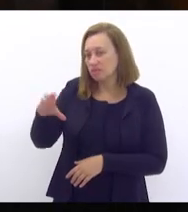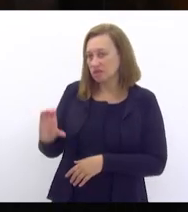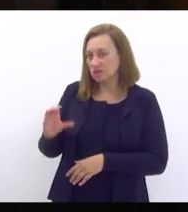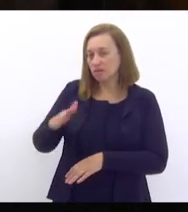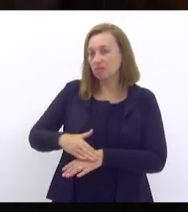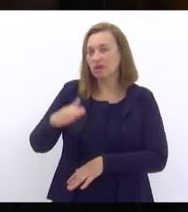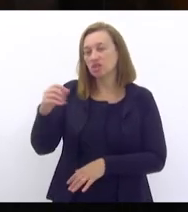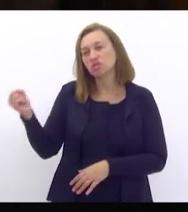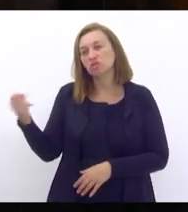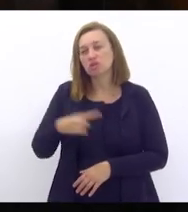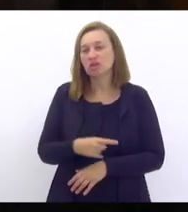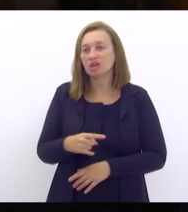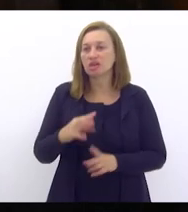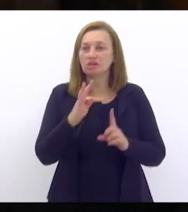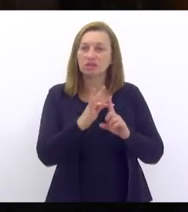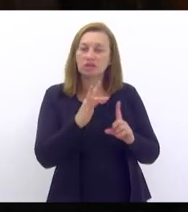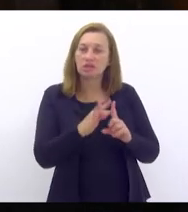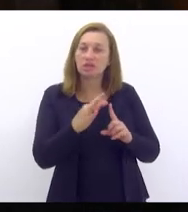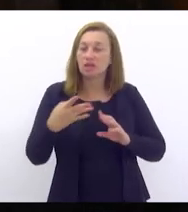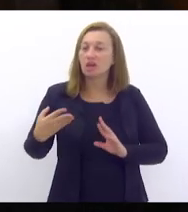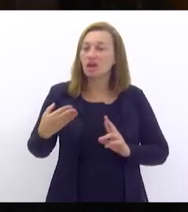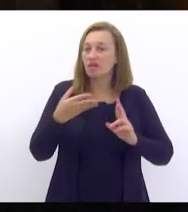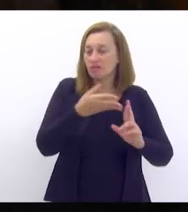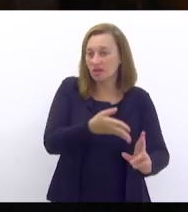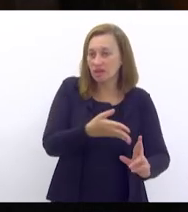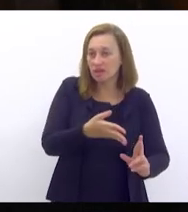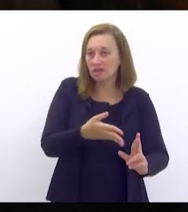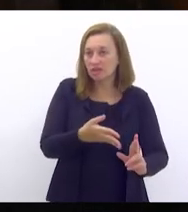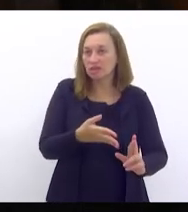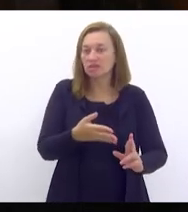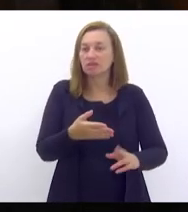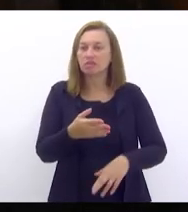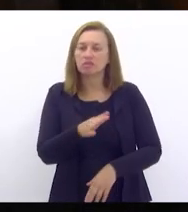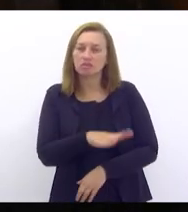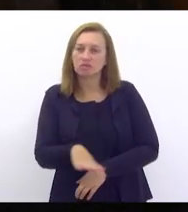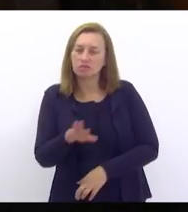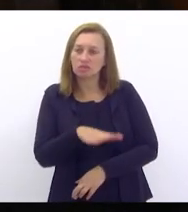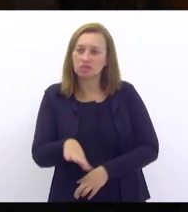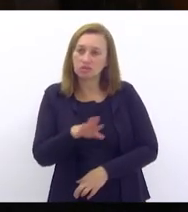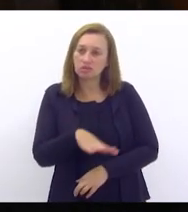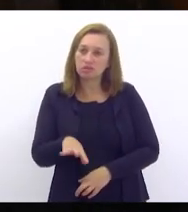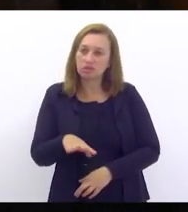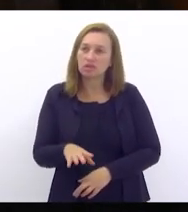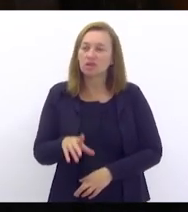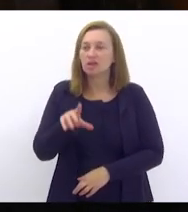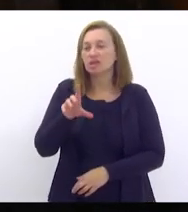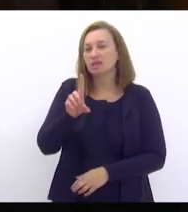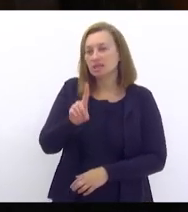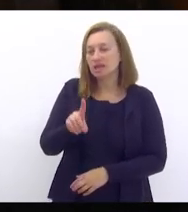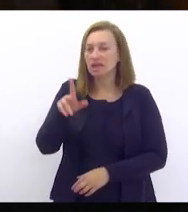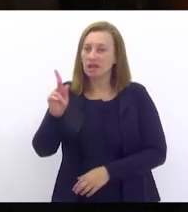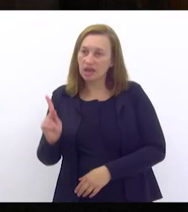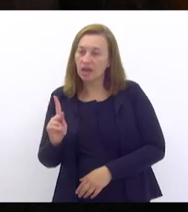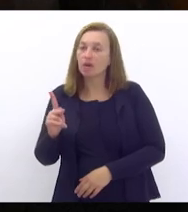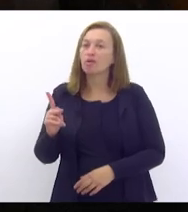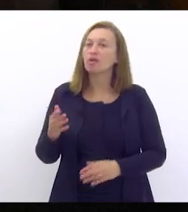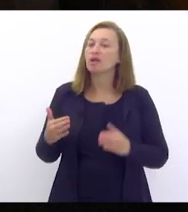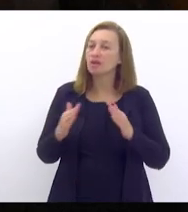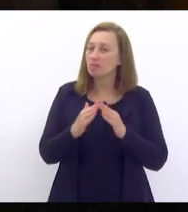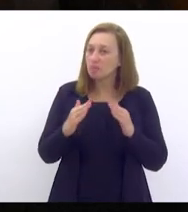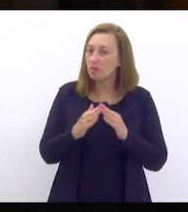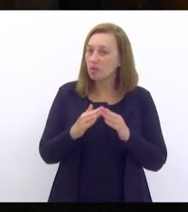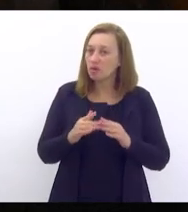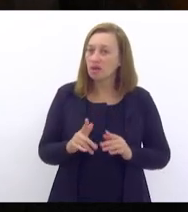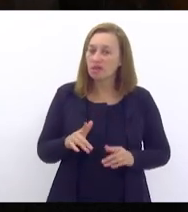de Teresópolis. E ele é referência para a molecada de Teresópolis, porque DK mora em Teresópolis, mora na mesma comunidade